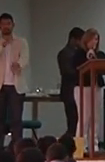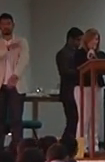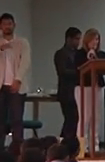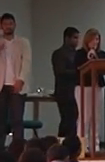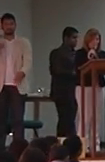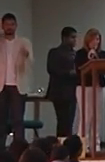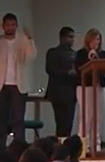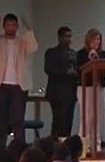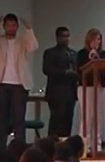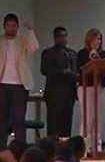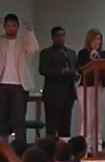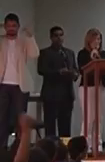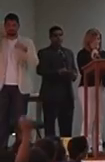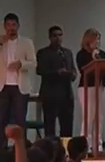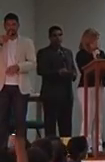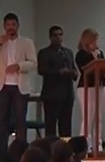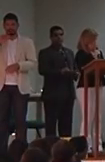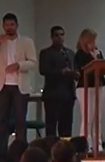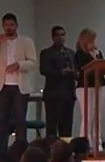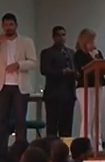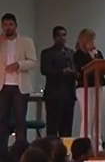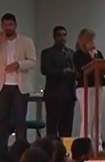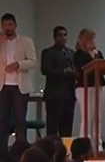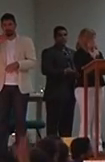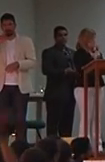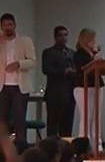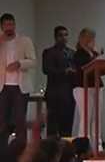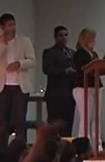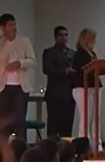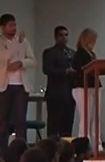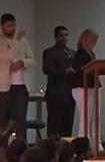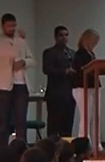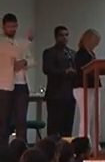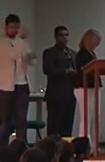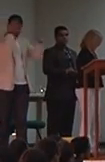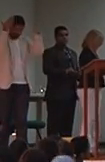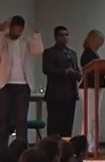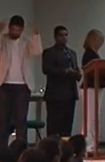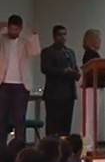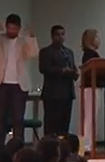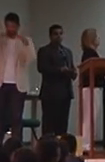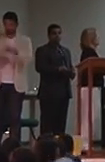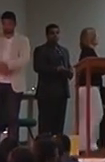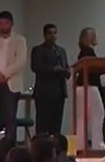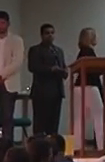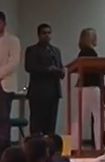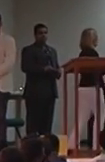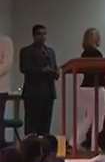professor Valbérico Cardoso.